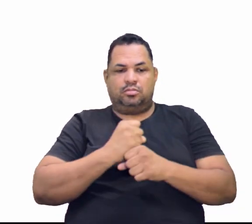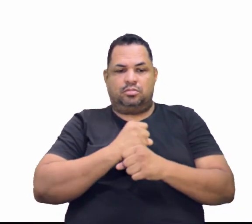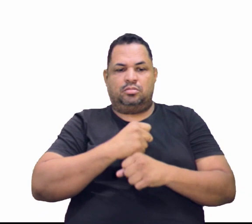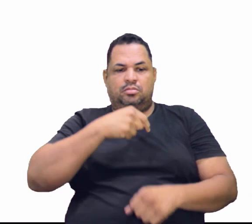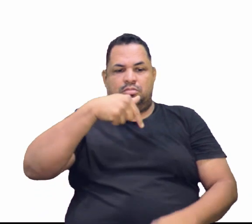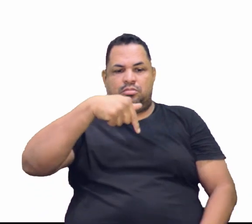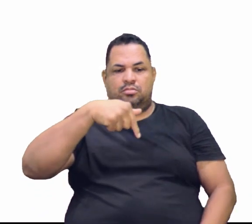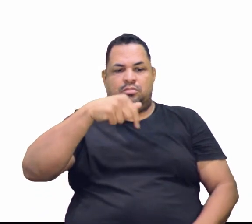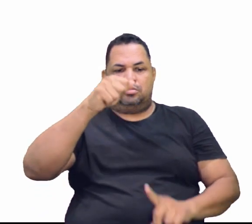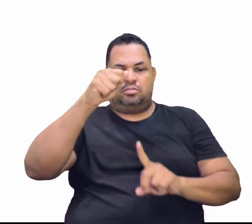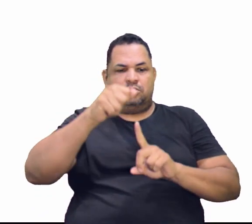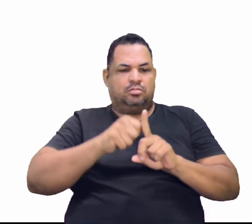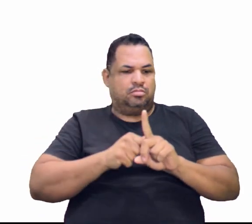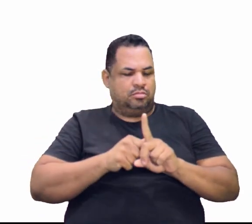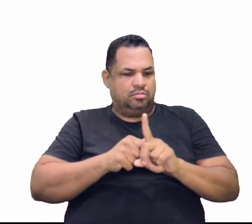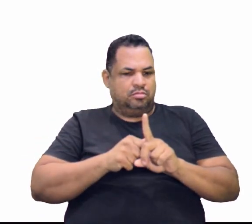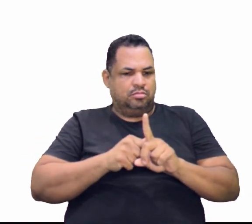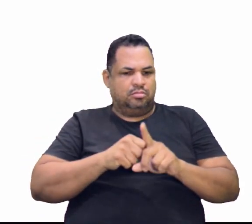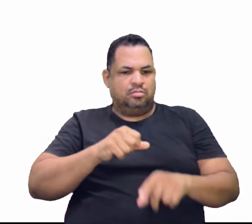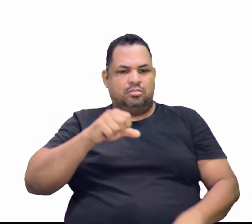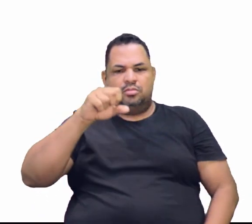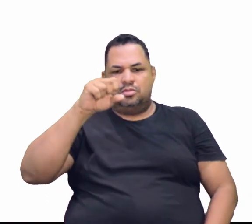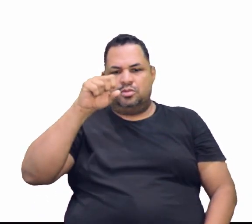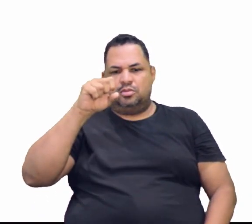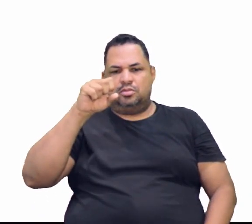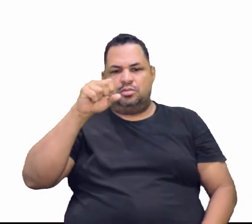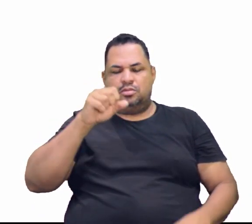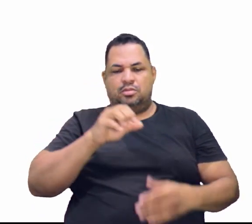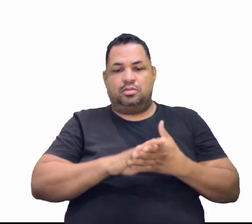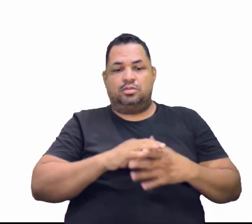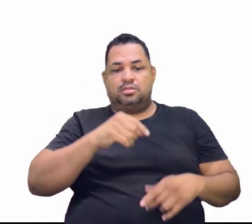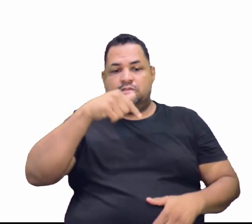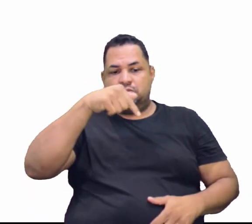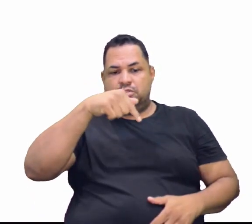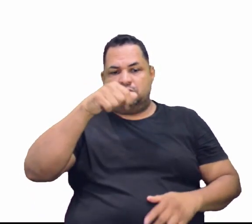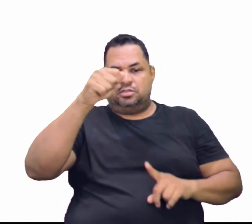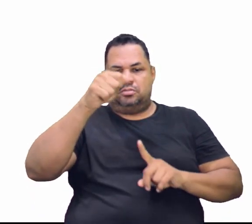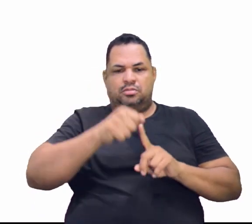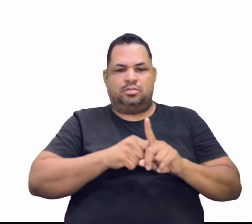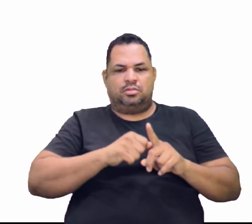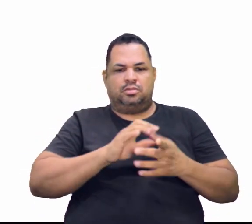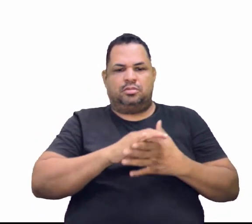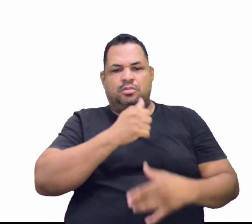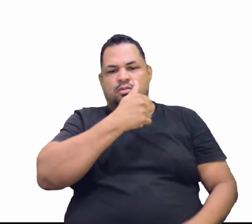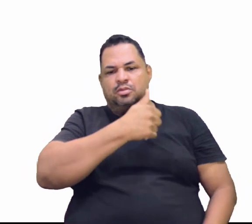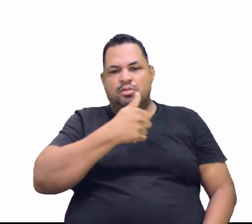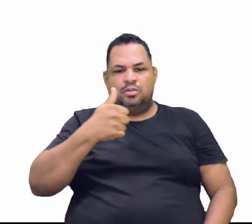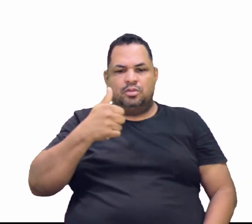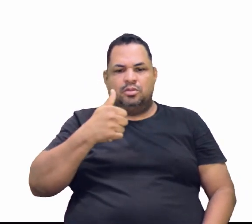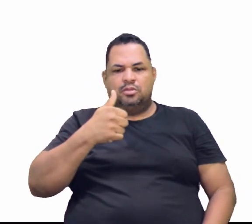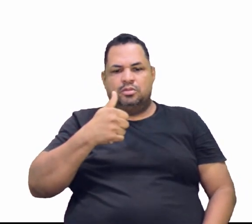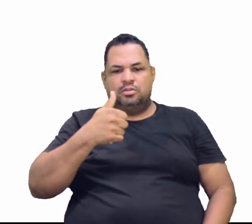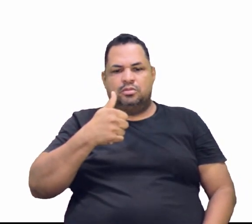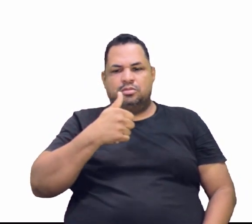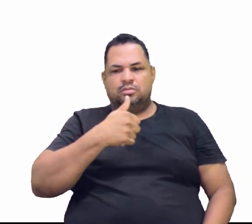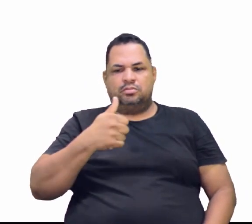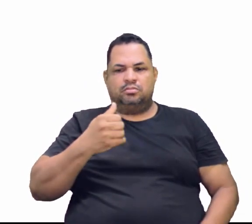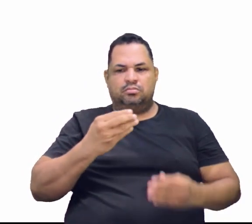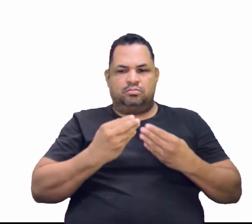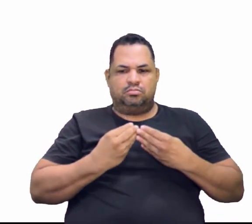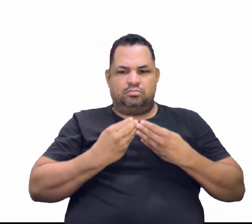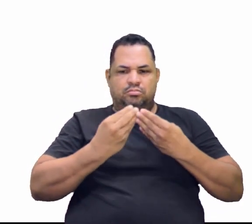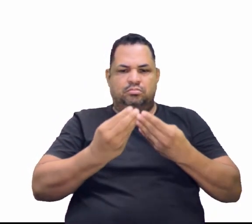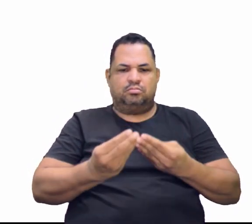7 meses e 11 dias servindo o Exército Brasileiro.